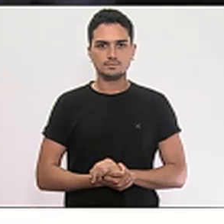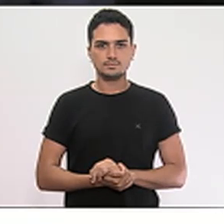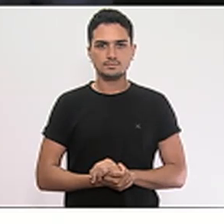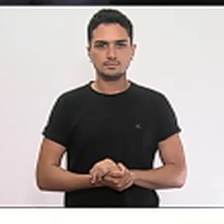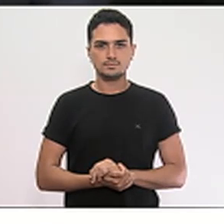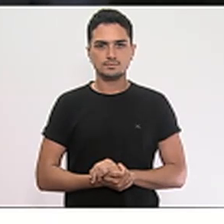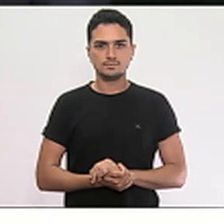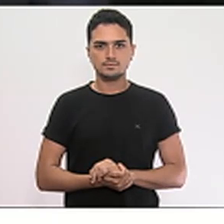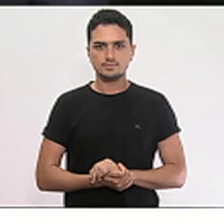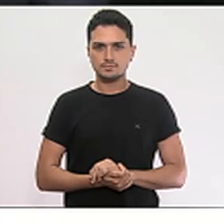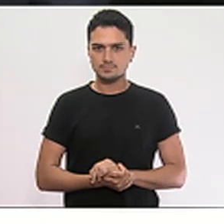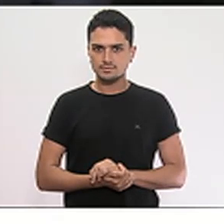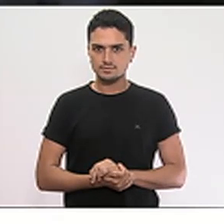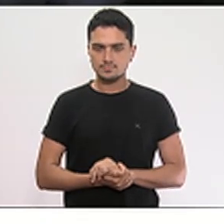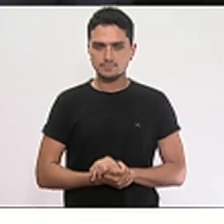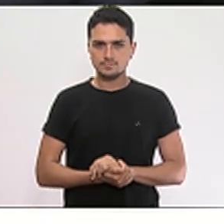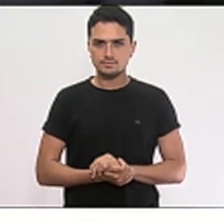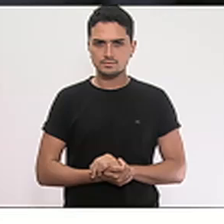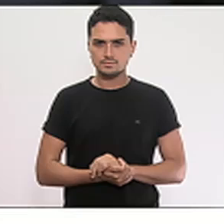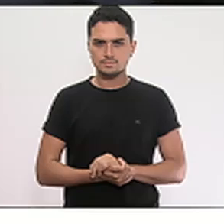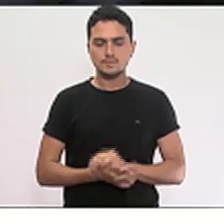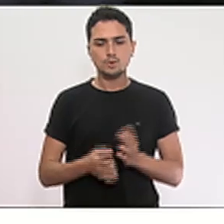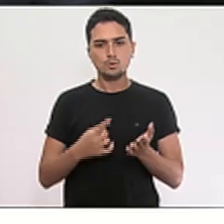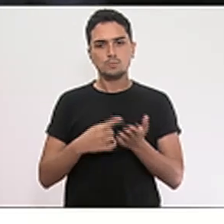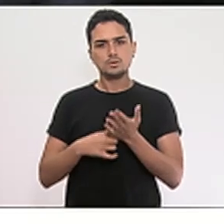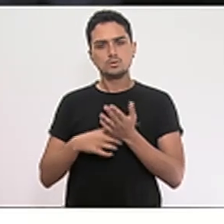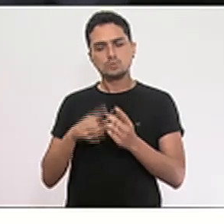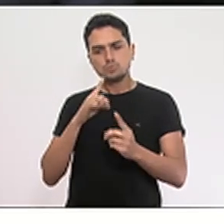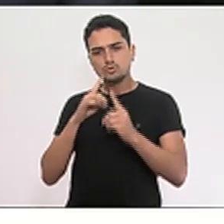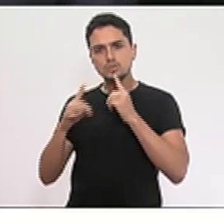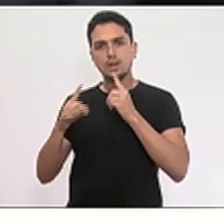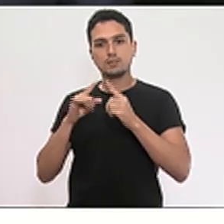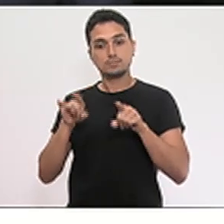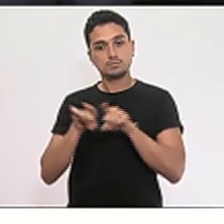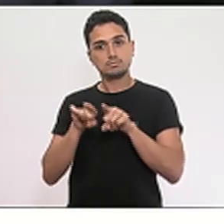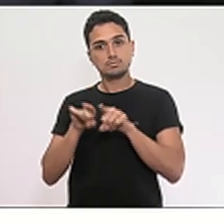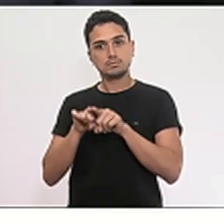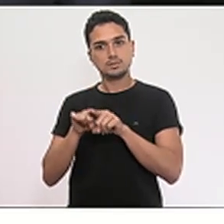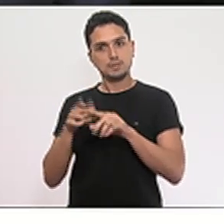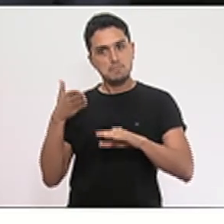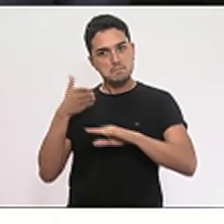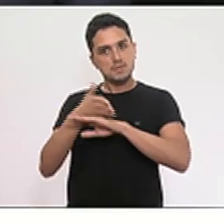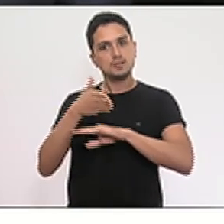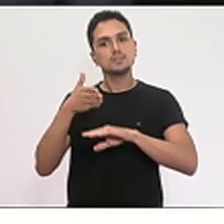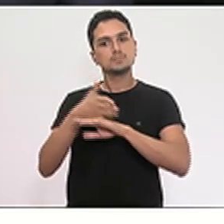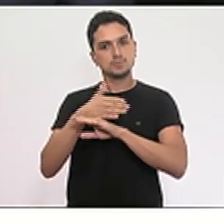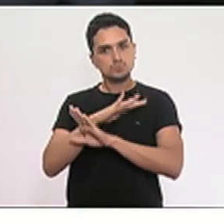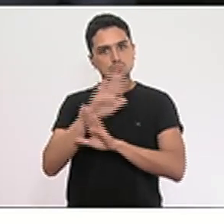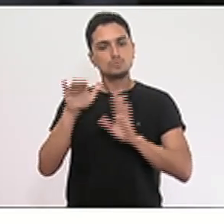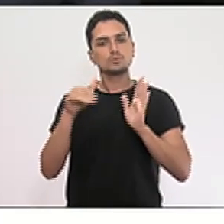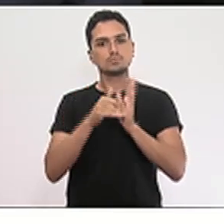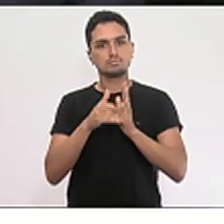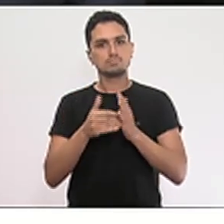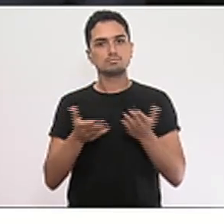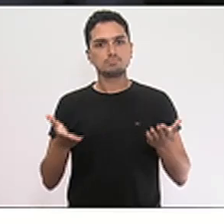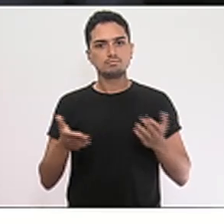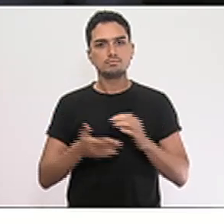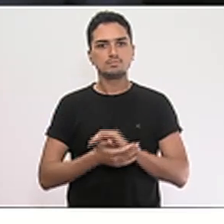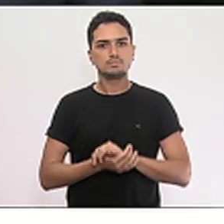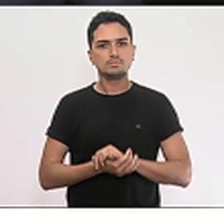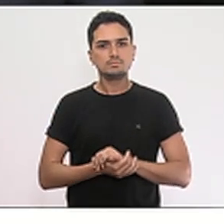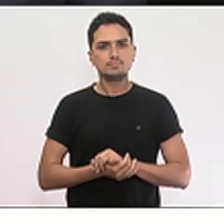como premissa o diálogo e a participação de todos. A gente vai estar aberto à conversa com